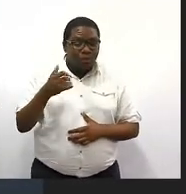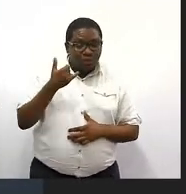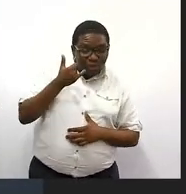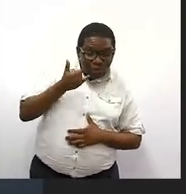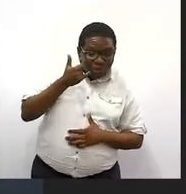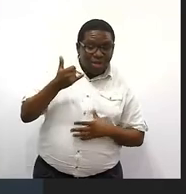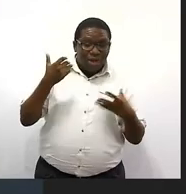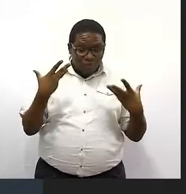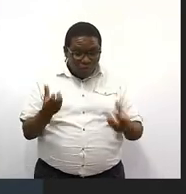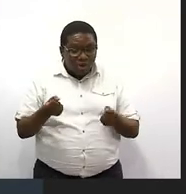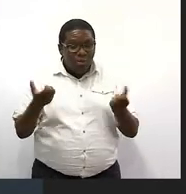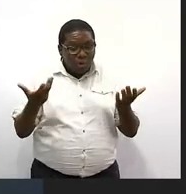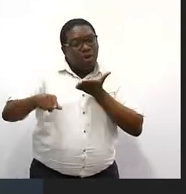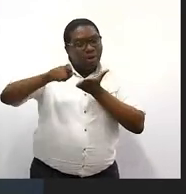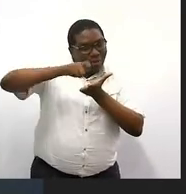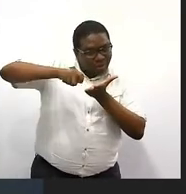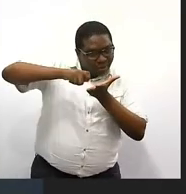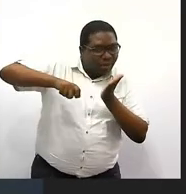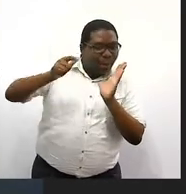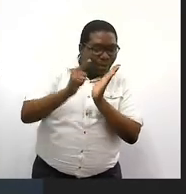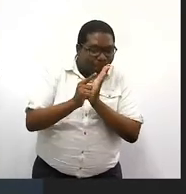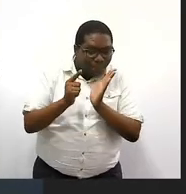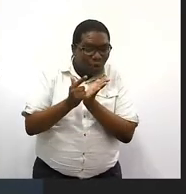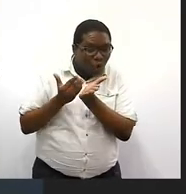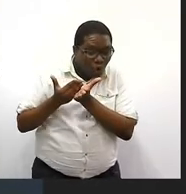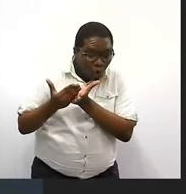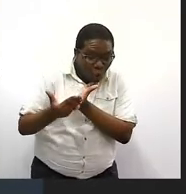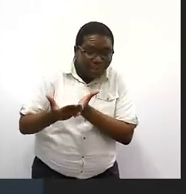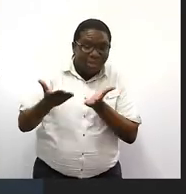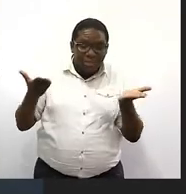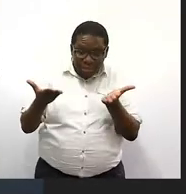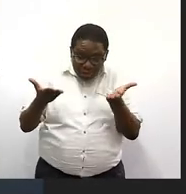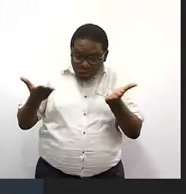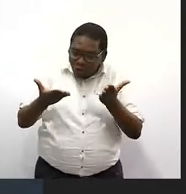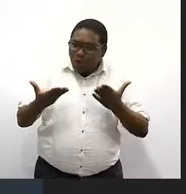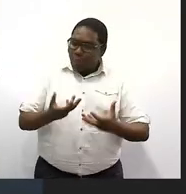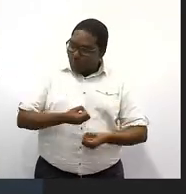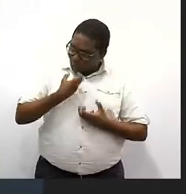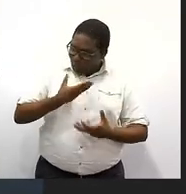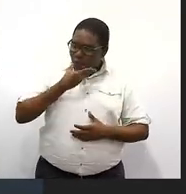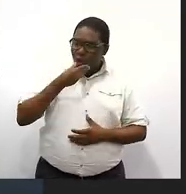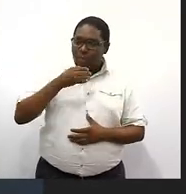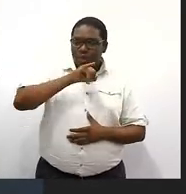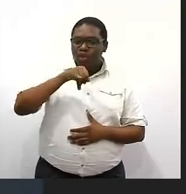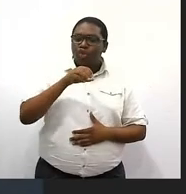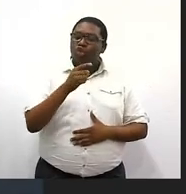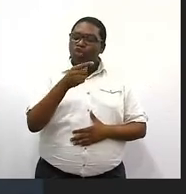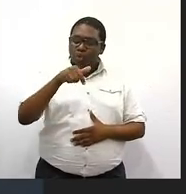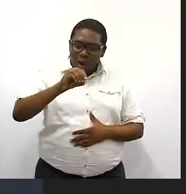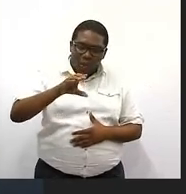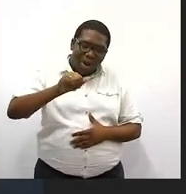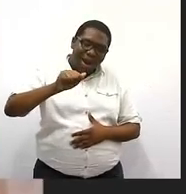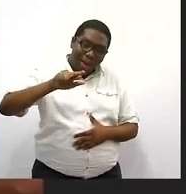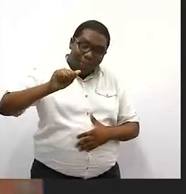vamos fazer a anotação e vamos entrar no universo da poesia de João Cabral de Melo Neto. Vamos embora?